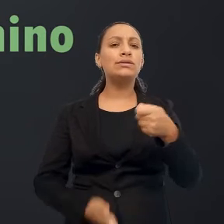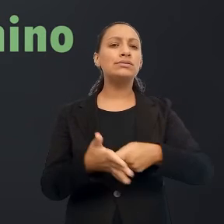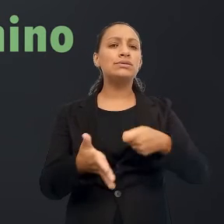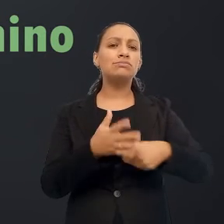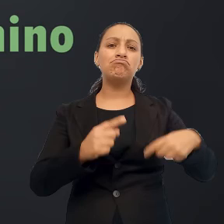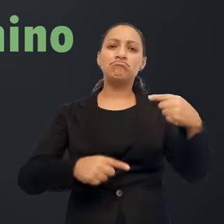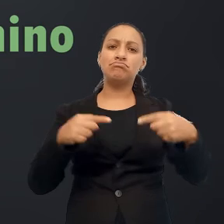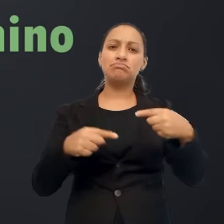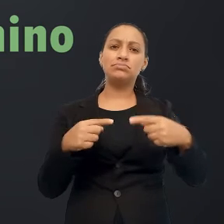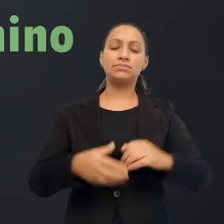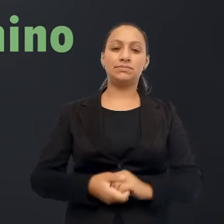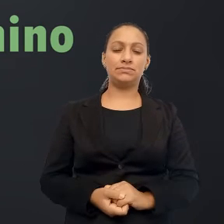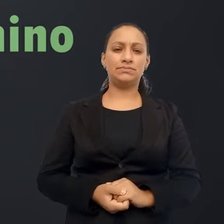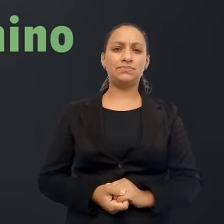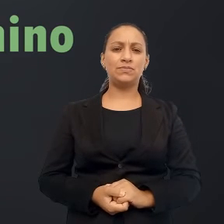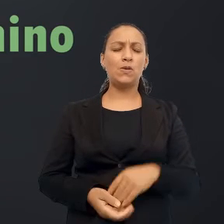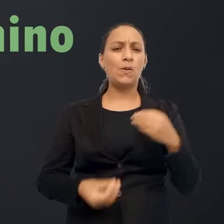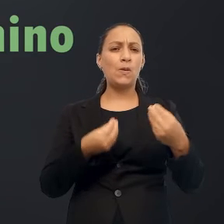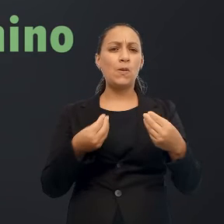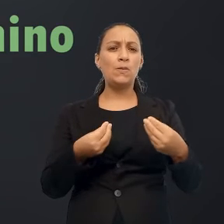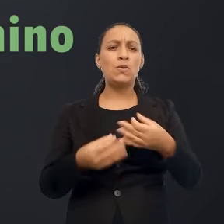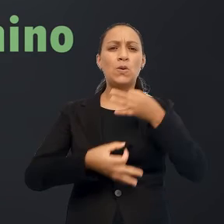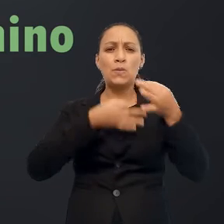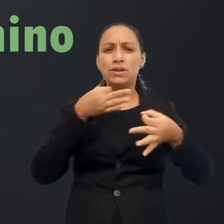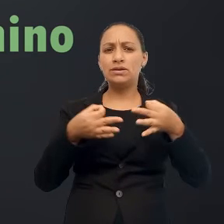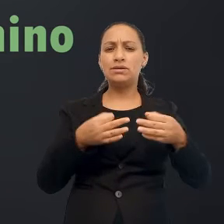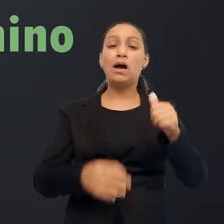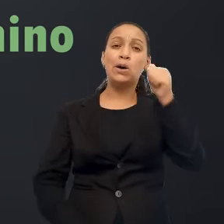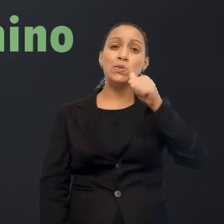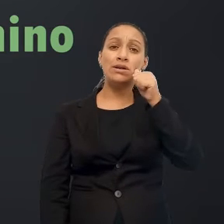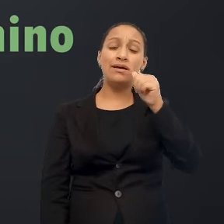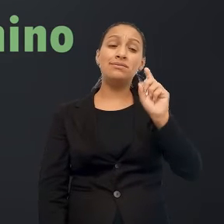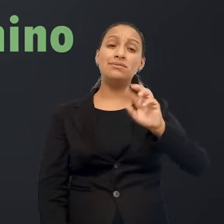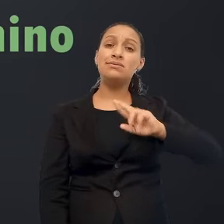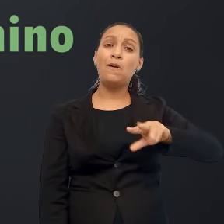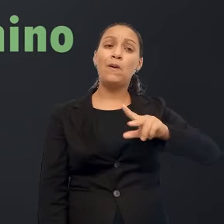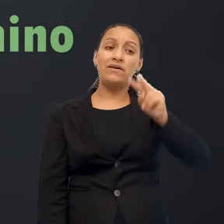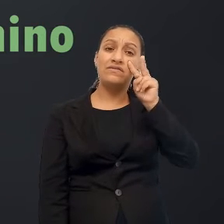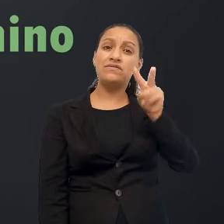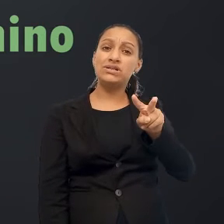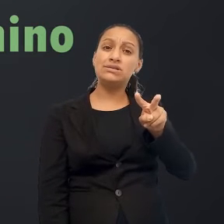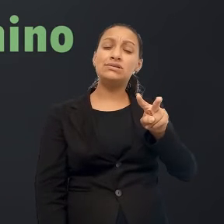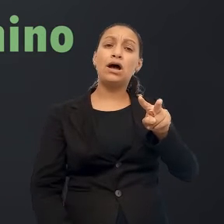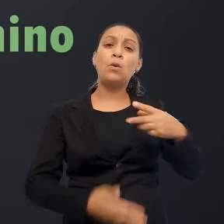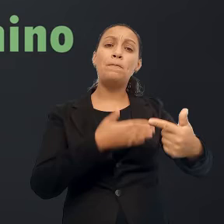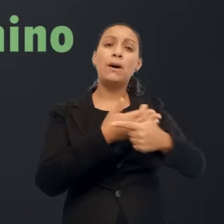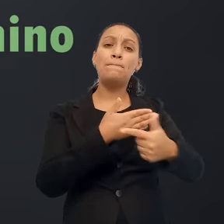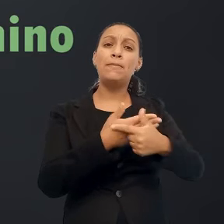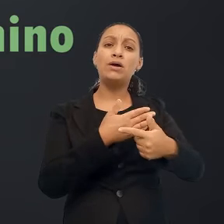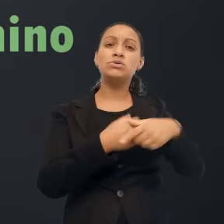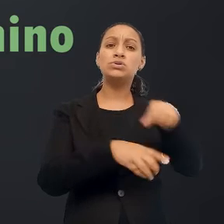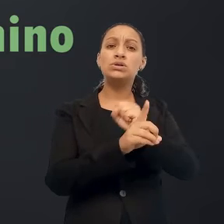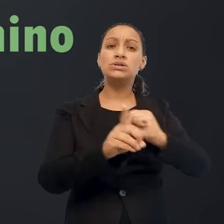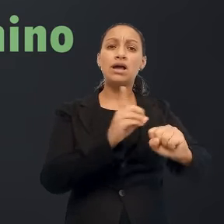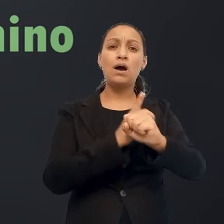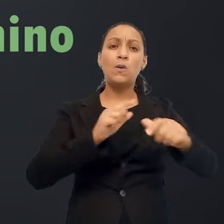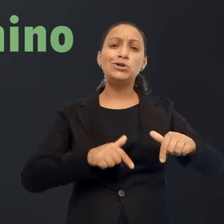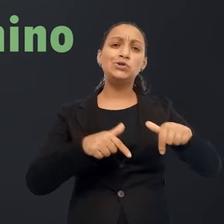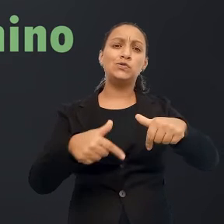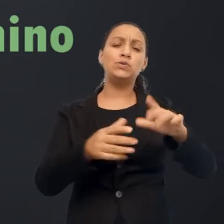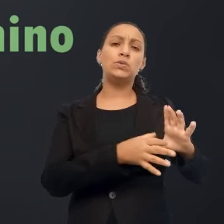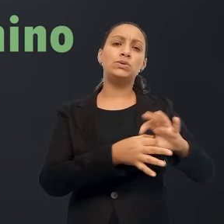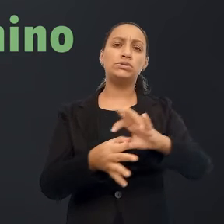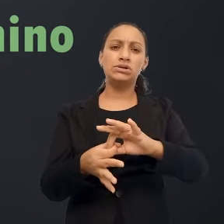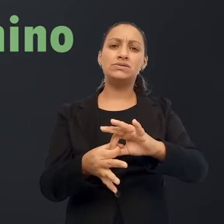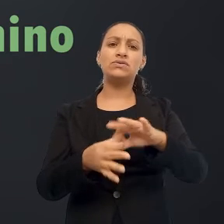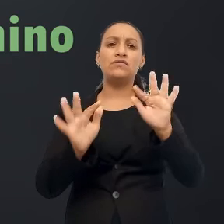discussões. Como estamos comentando, então a mulher não é vista desempenhando esse papel social ativo, seja no contexto familiar,